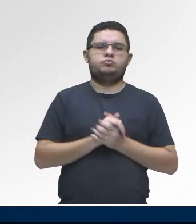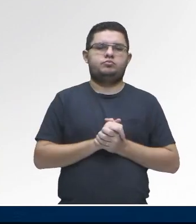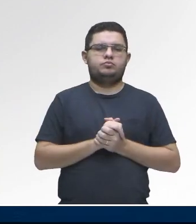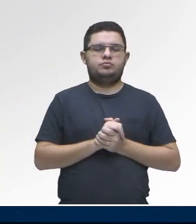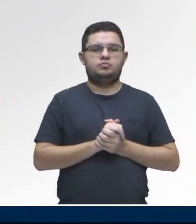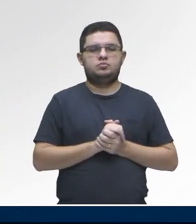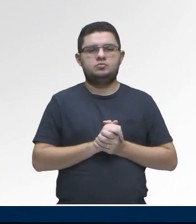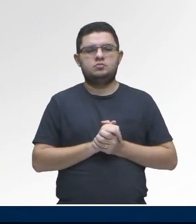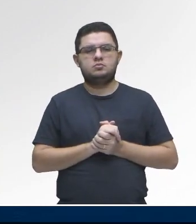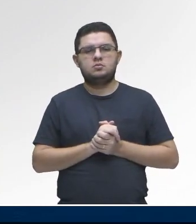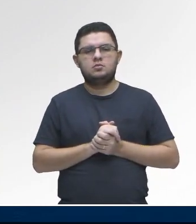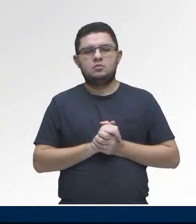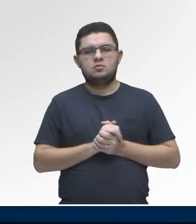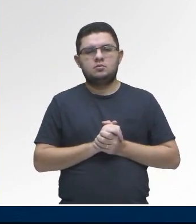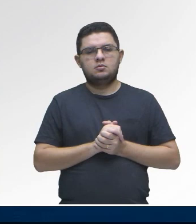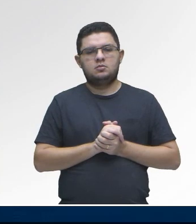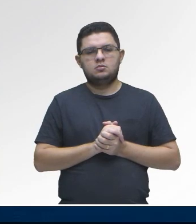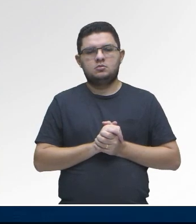Você